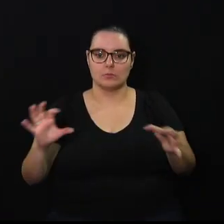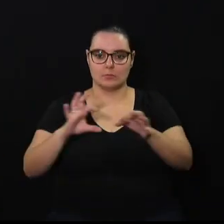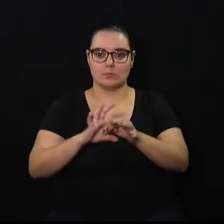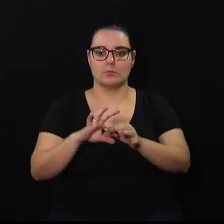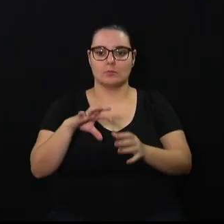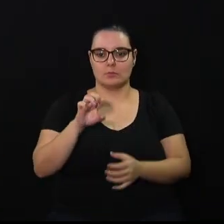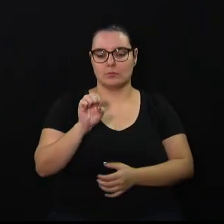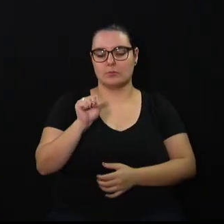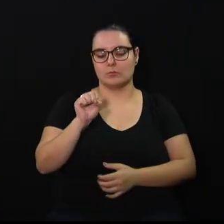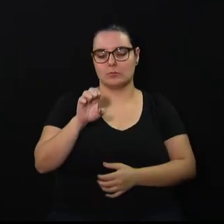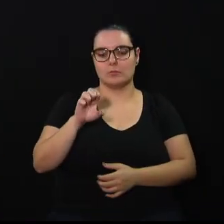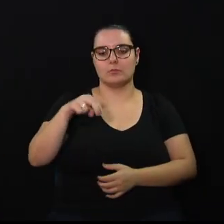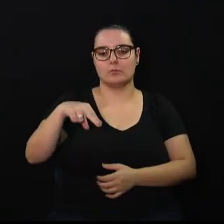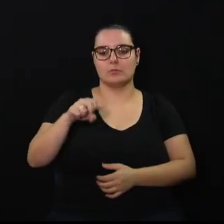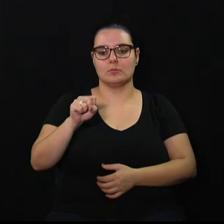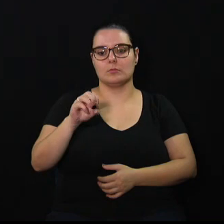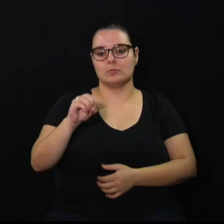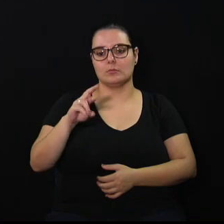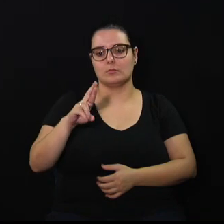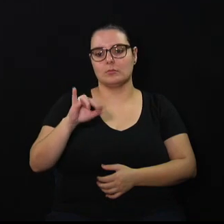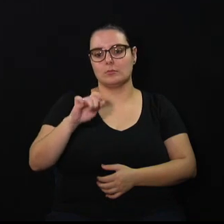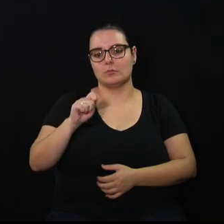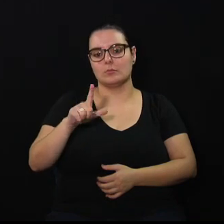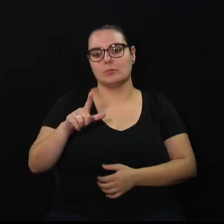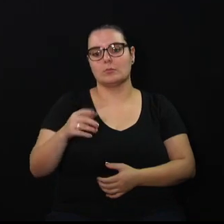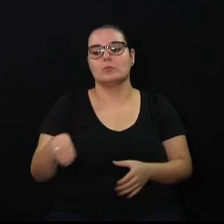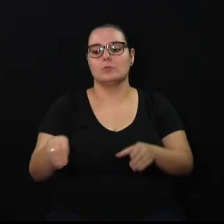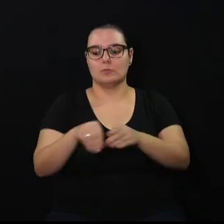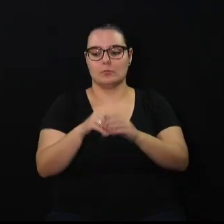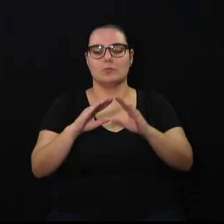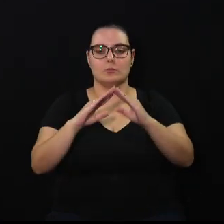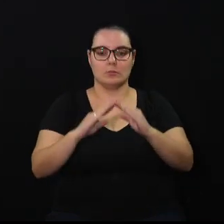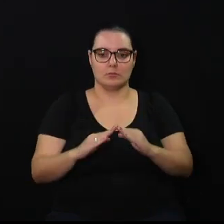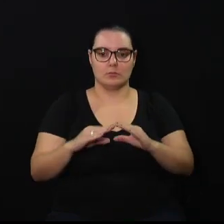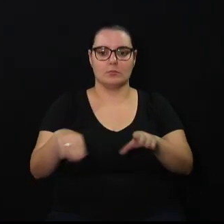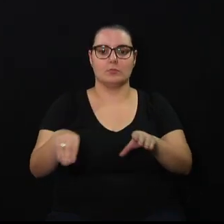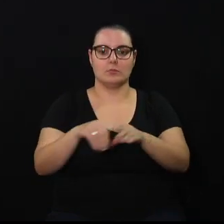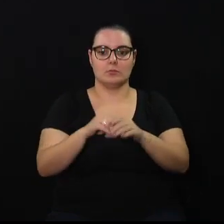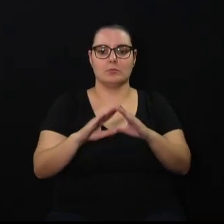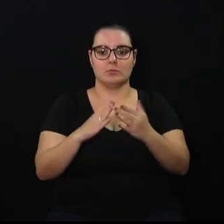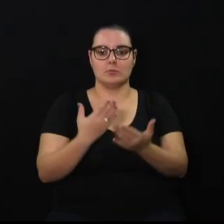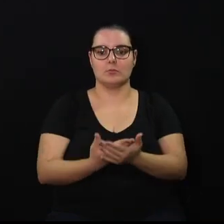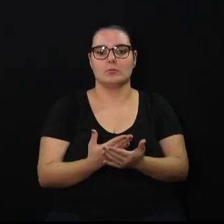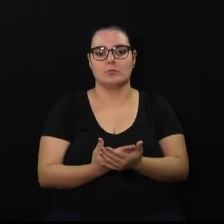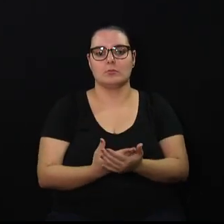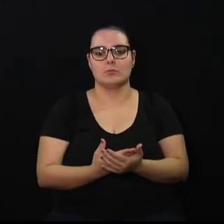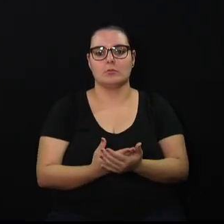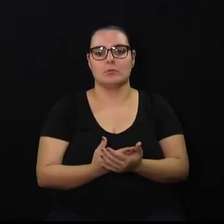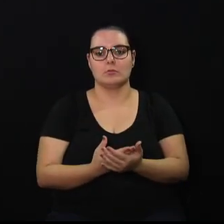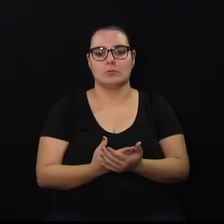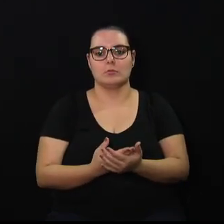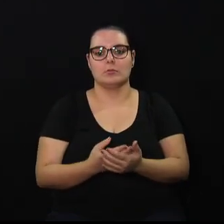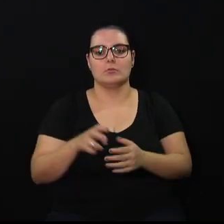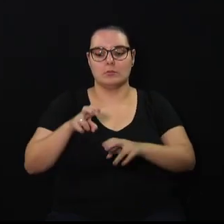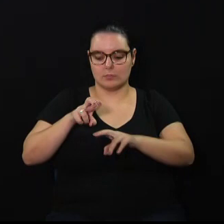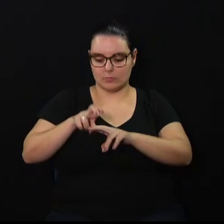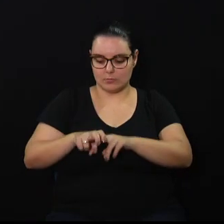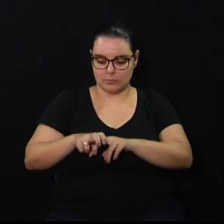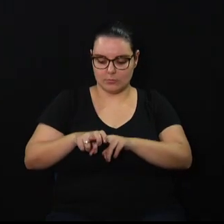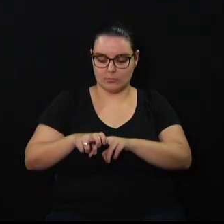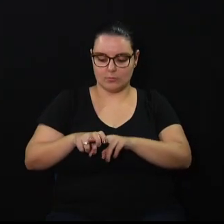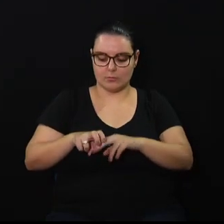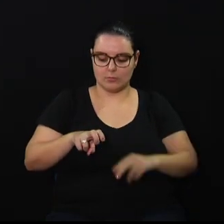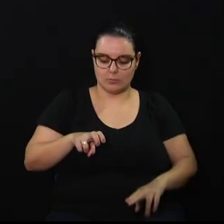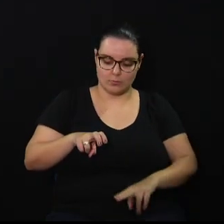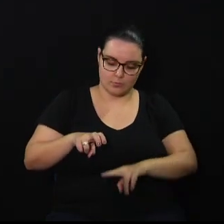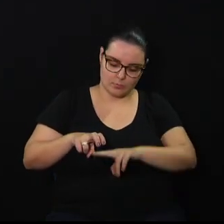numa atividade dentro de casa dentro da escola como através desses impulsos de cadeira sentado e mesmo